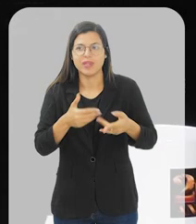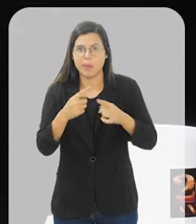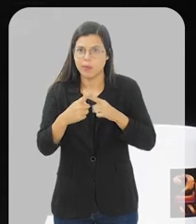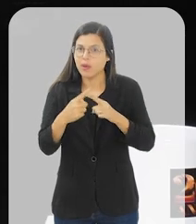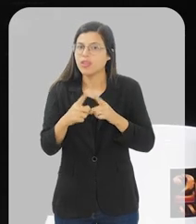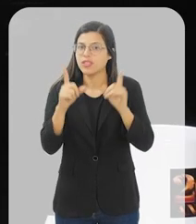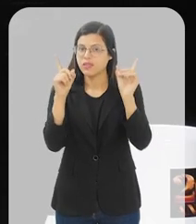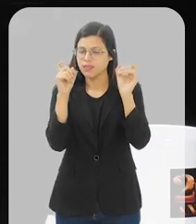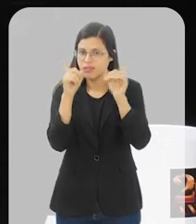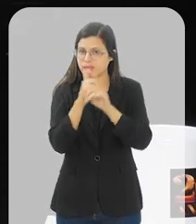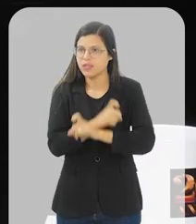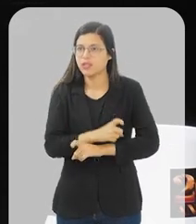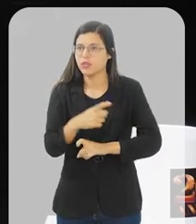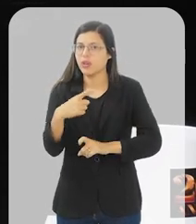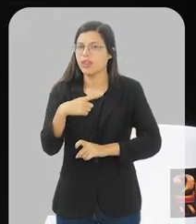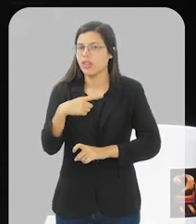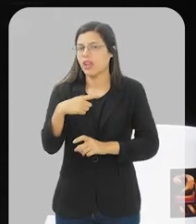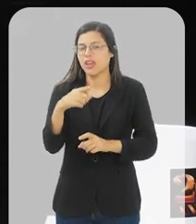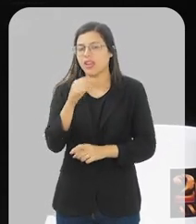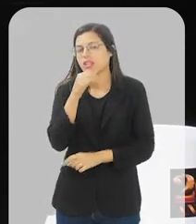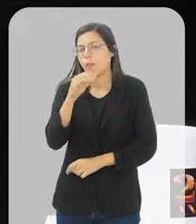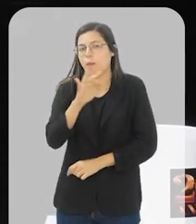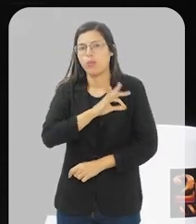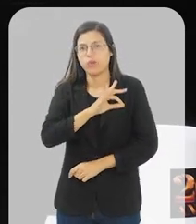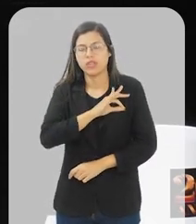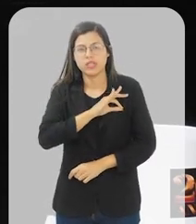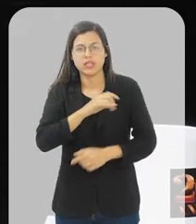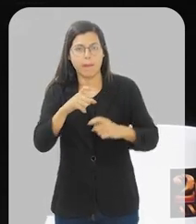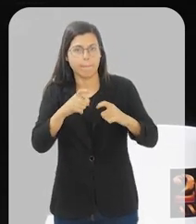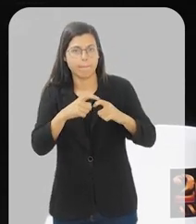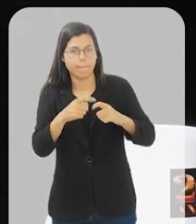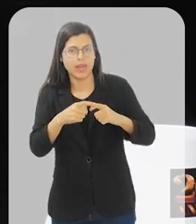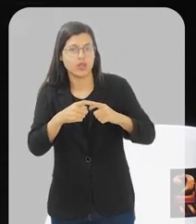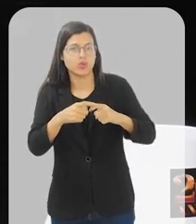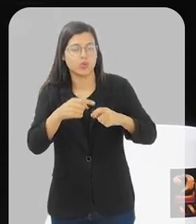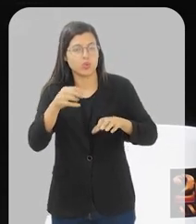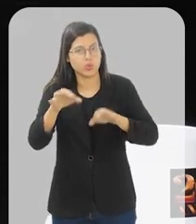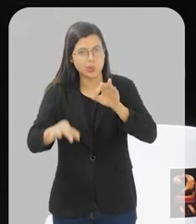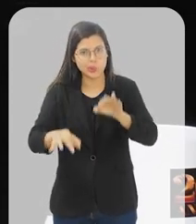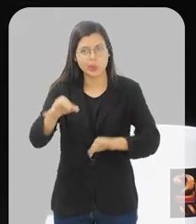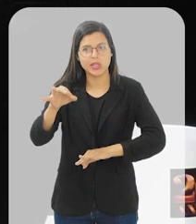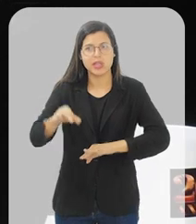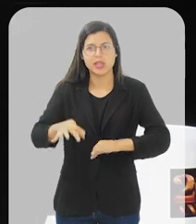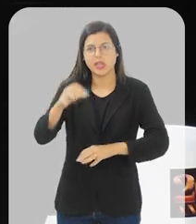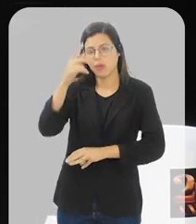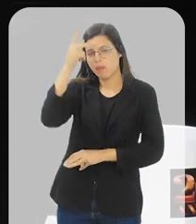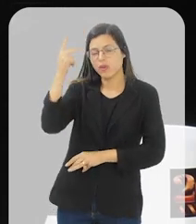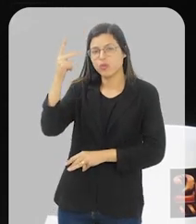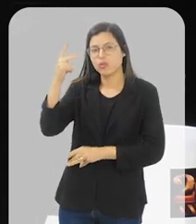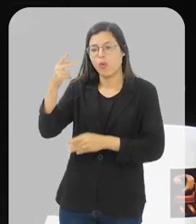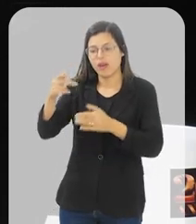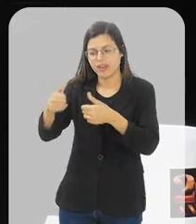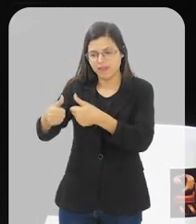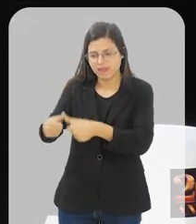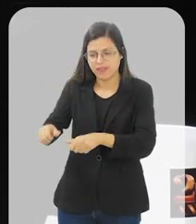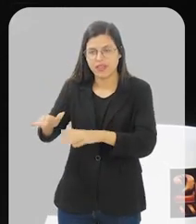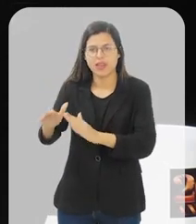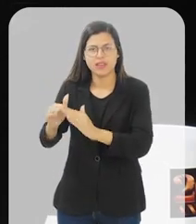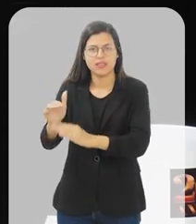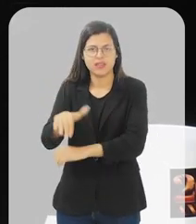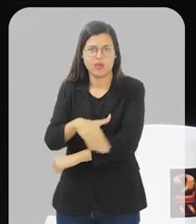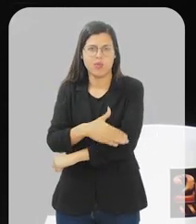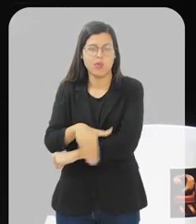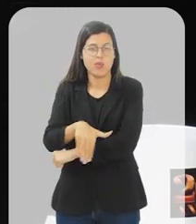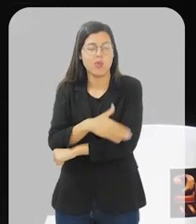pólvora. Ali eu tenho polícia, eu tenho médico, eu tenho juiz, tenho morador em situação de rua, tenho pessoas